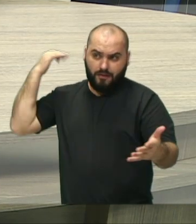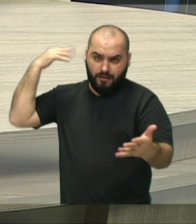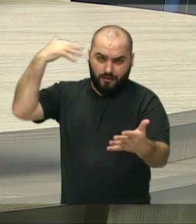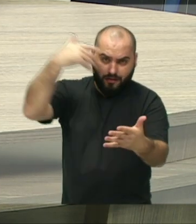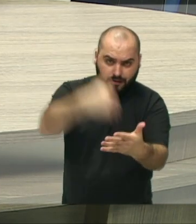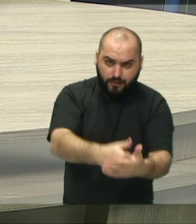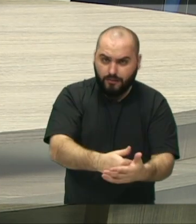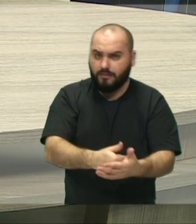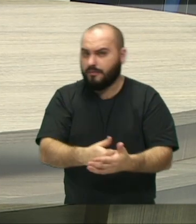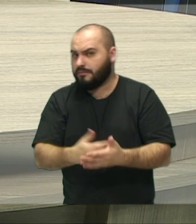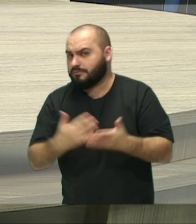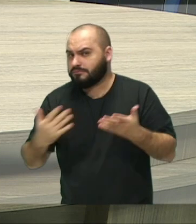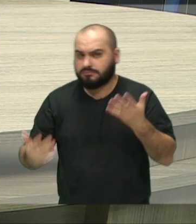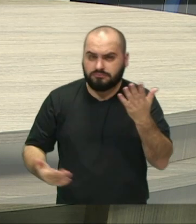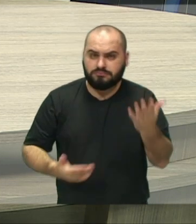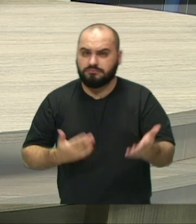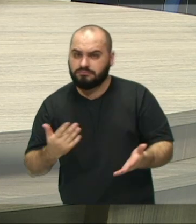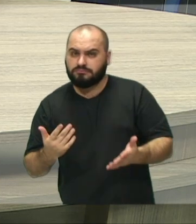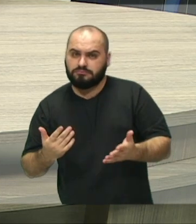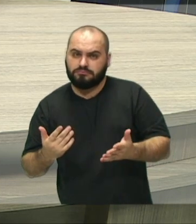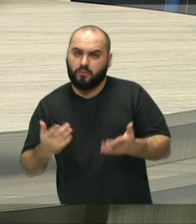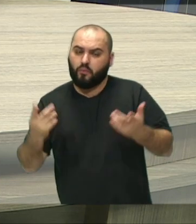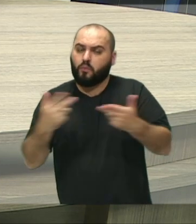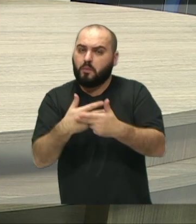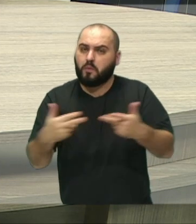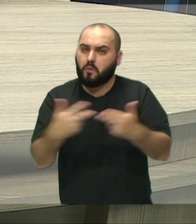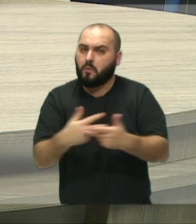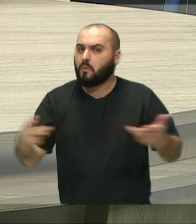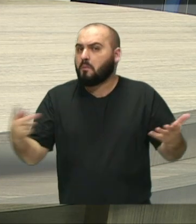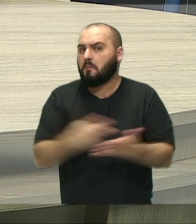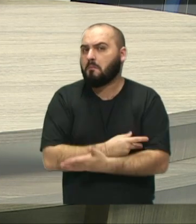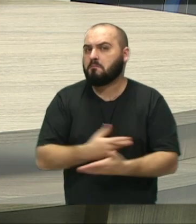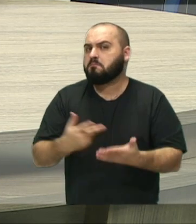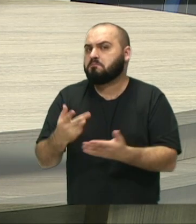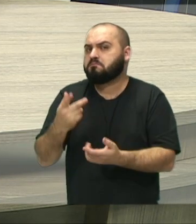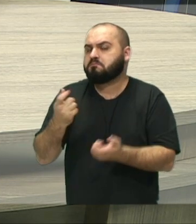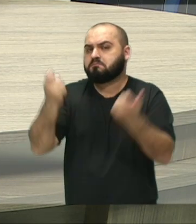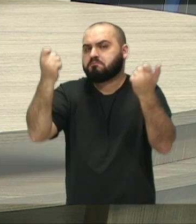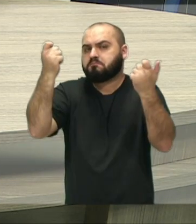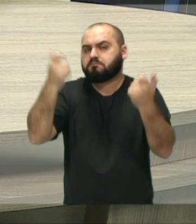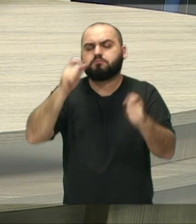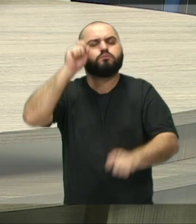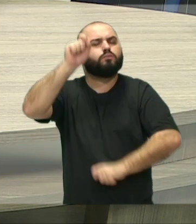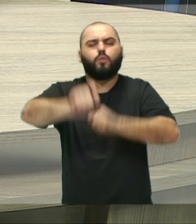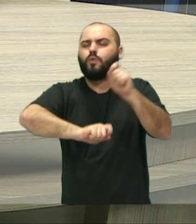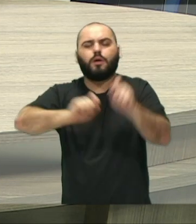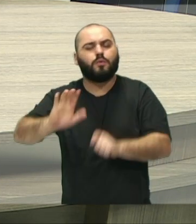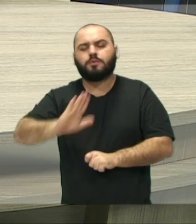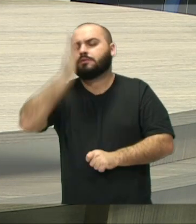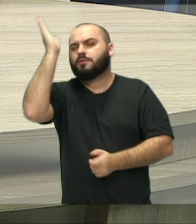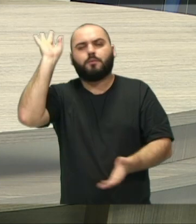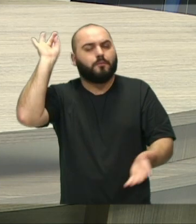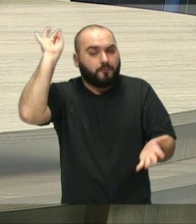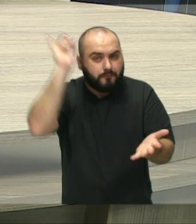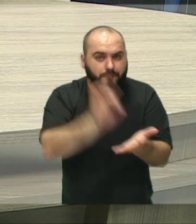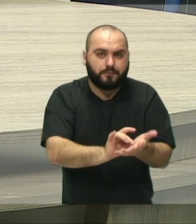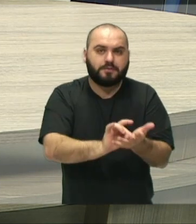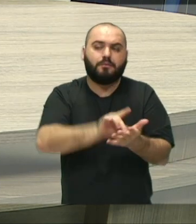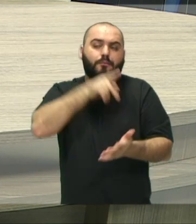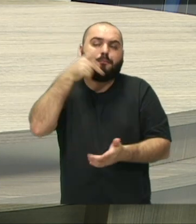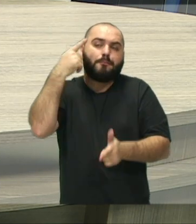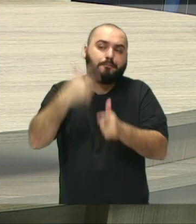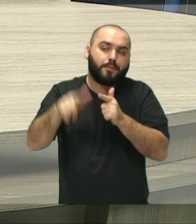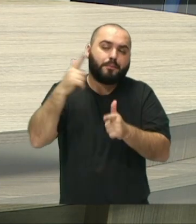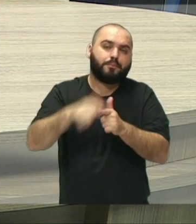anos? Foi algum imprevisto? Qual foi o fator gerador desse enorme transtorno